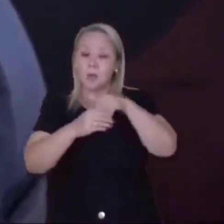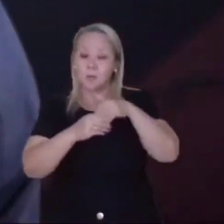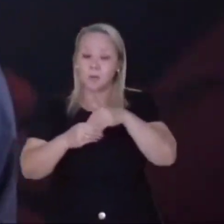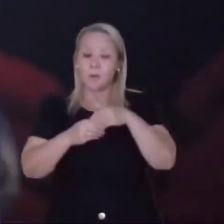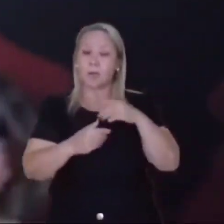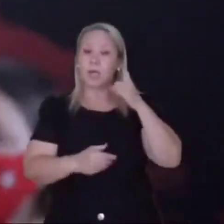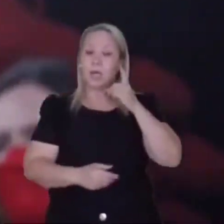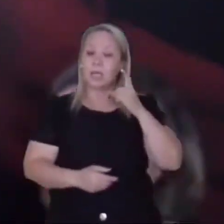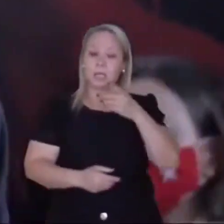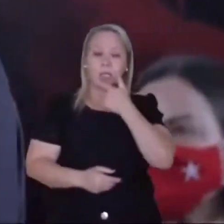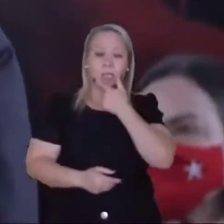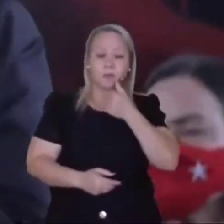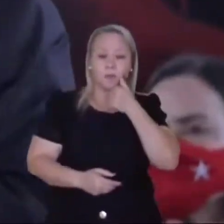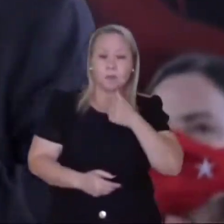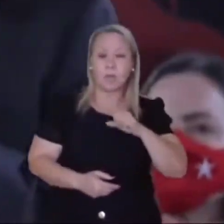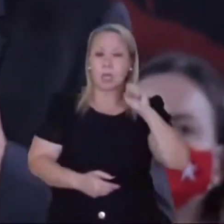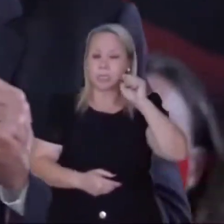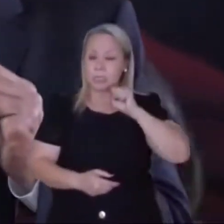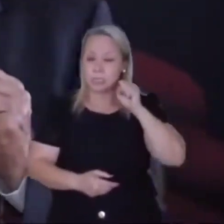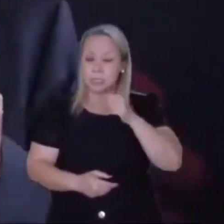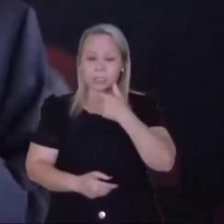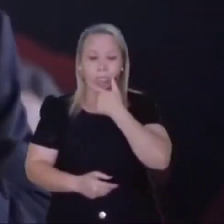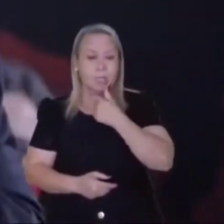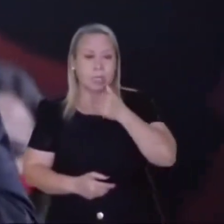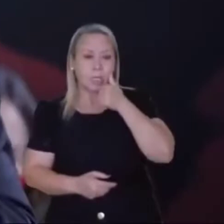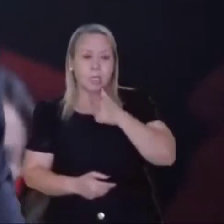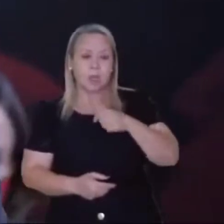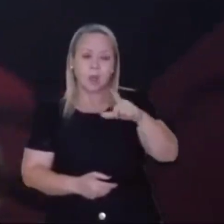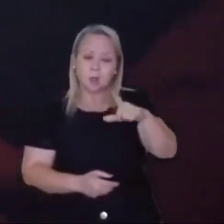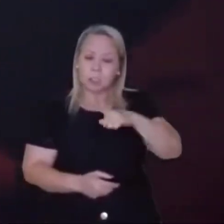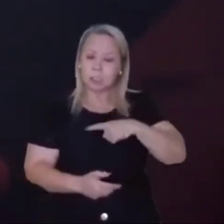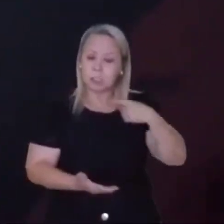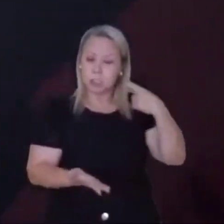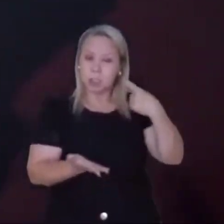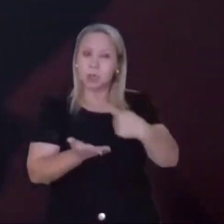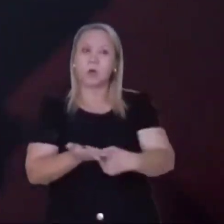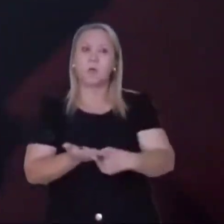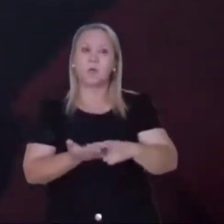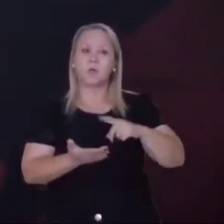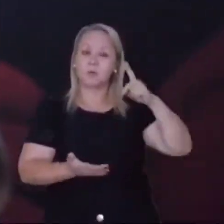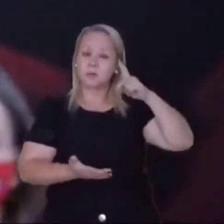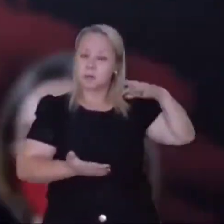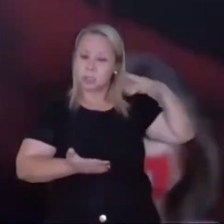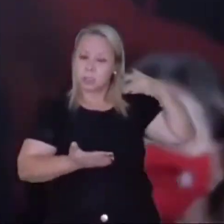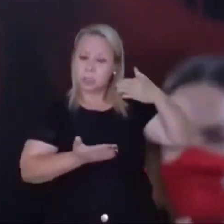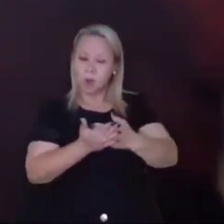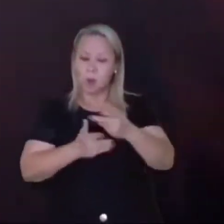deputadas, senadores e senadoras que tenham compromisso histórico com o povo